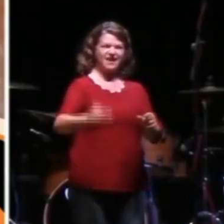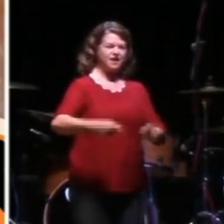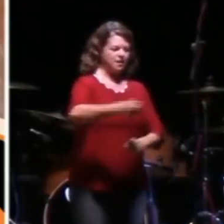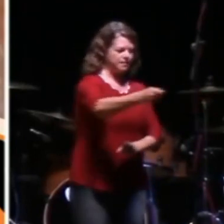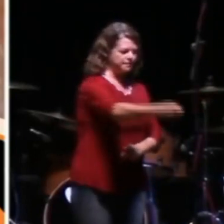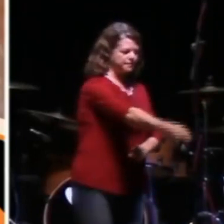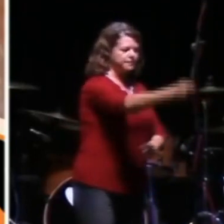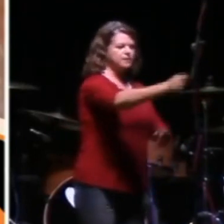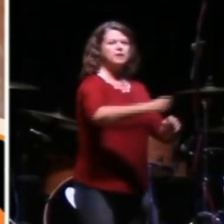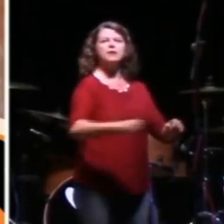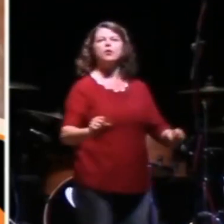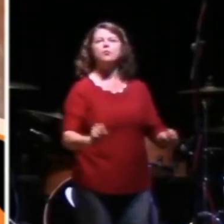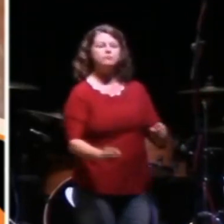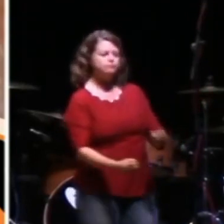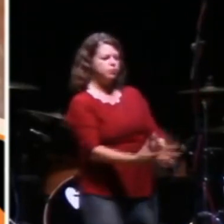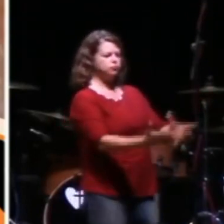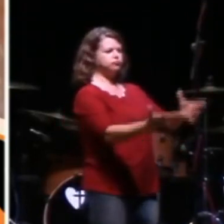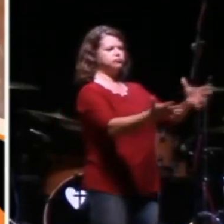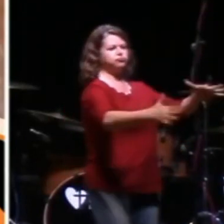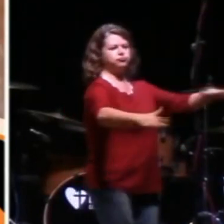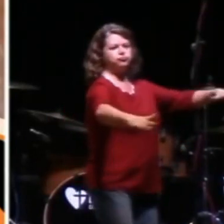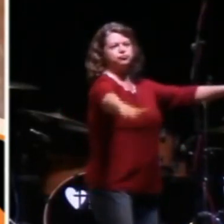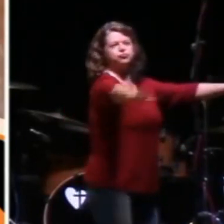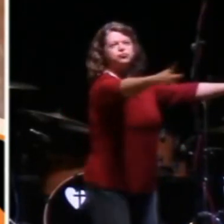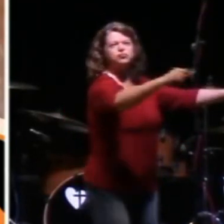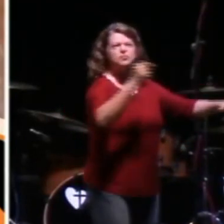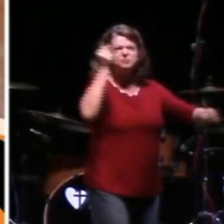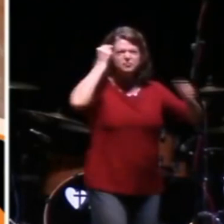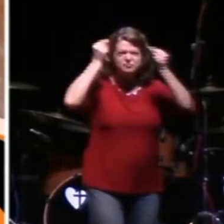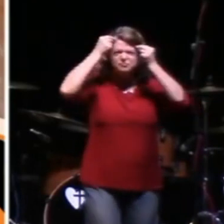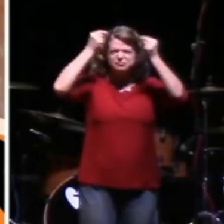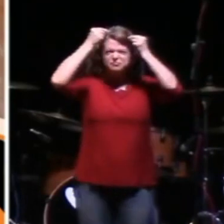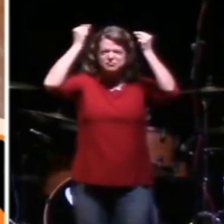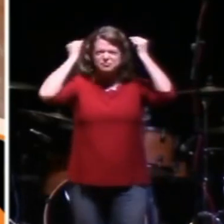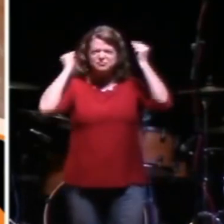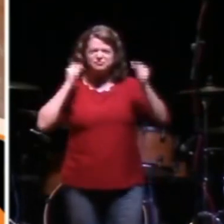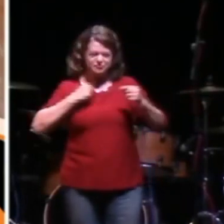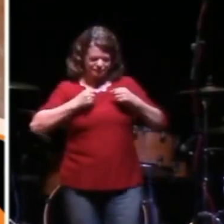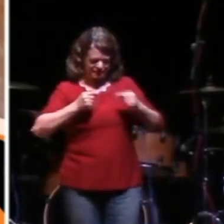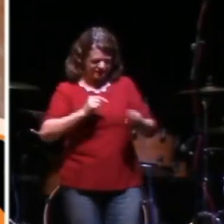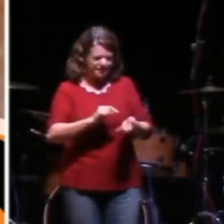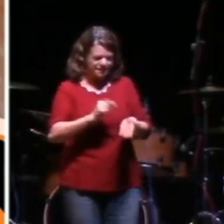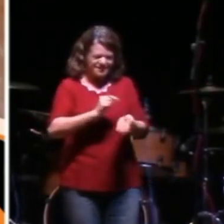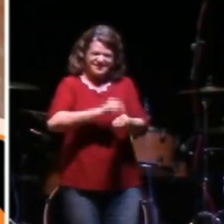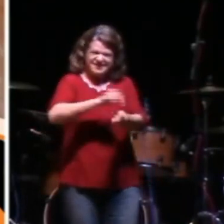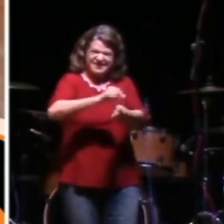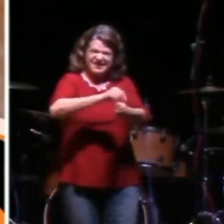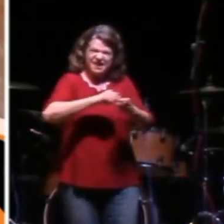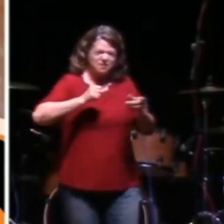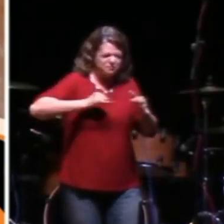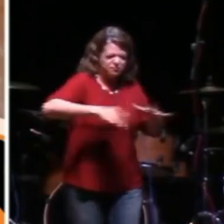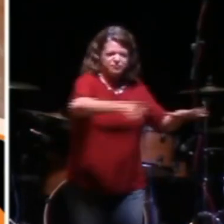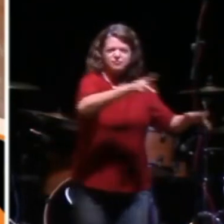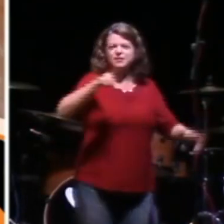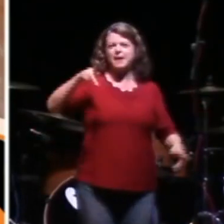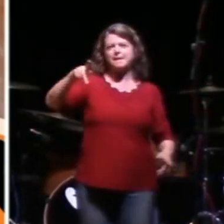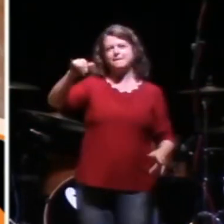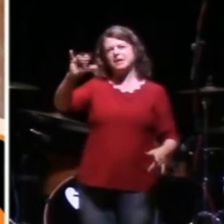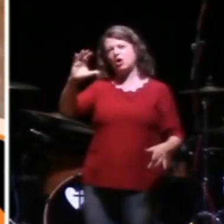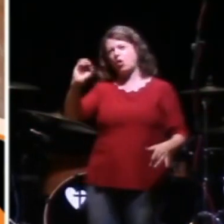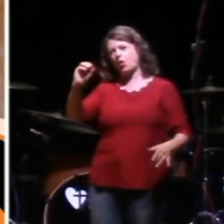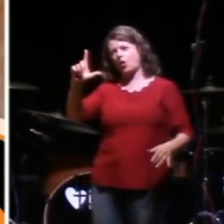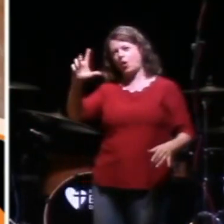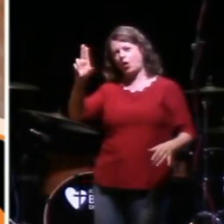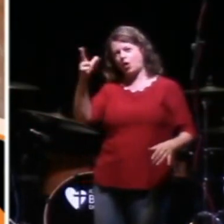terra do egito transformou-se piolhos mas quando os magos tentaram fazer isso jipe olho por meio de suas ciências ocultas